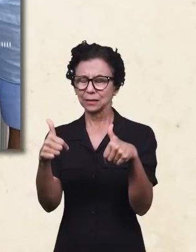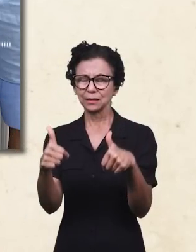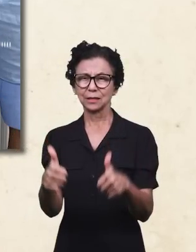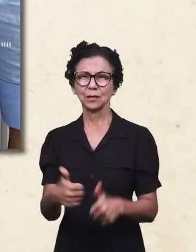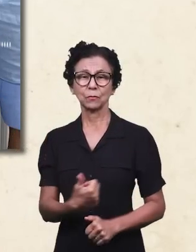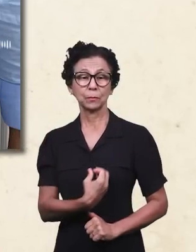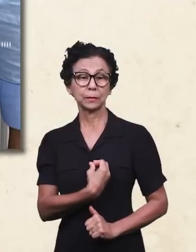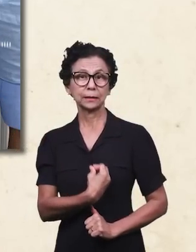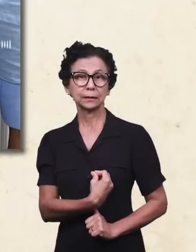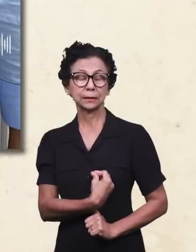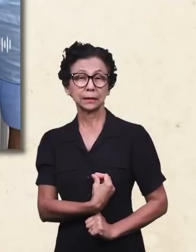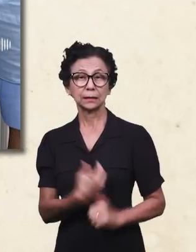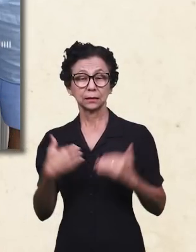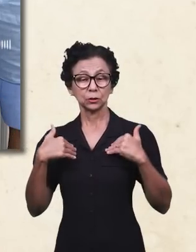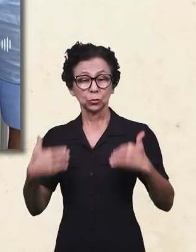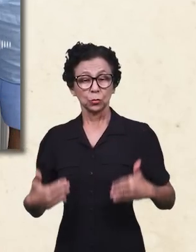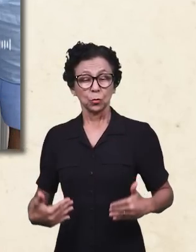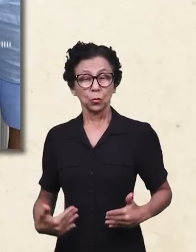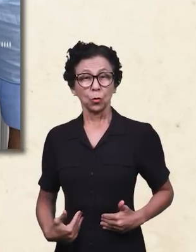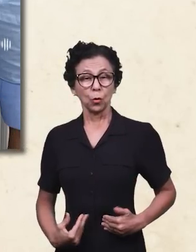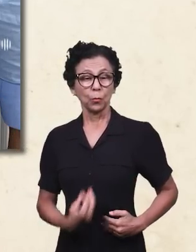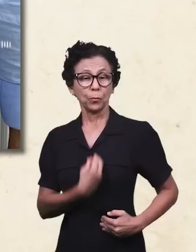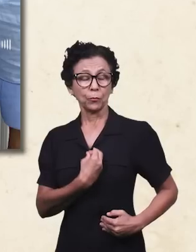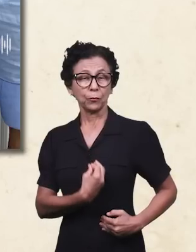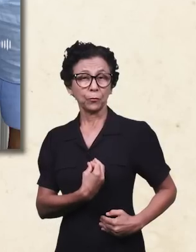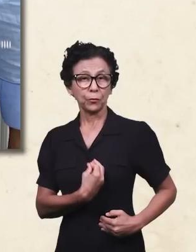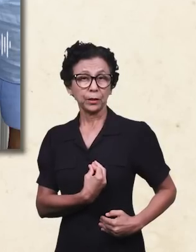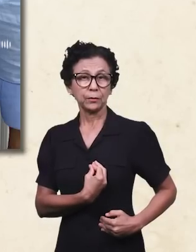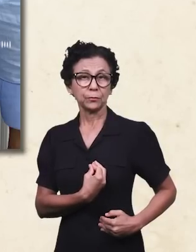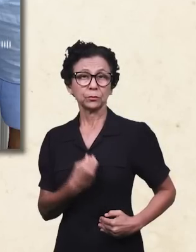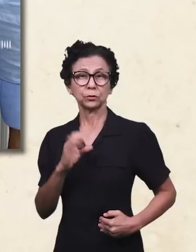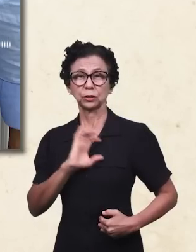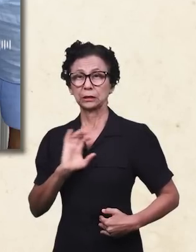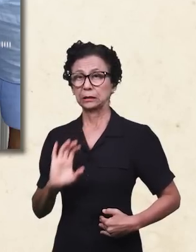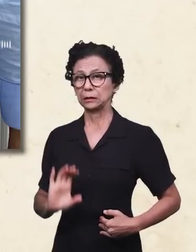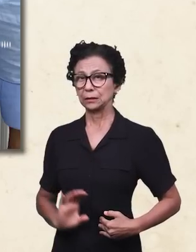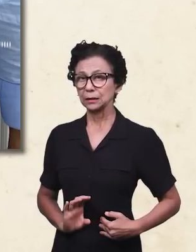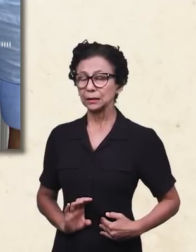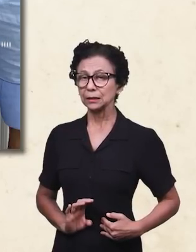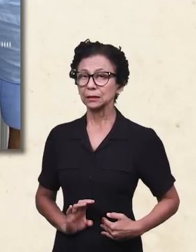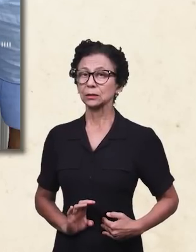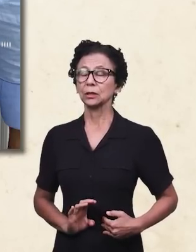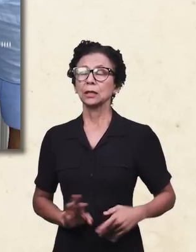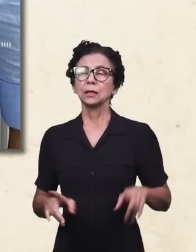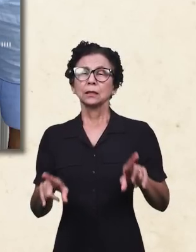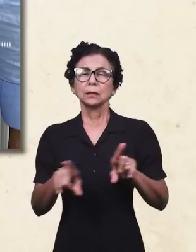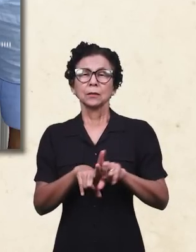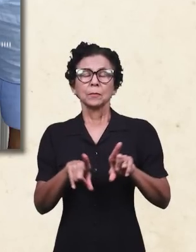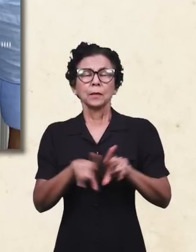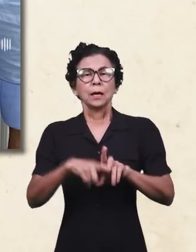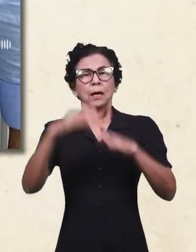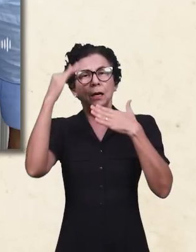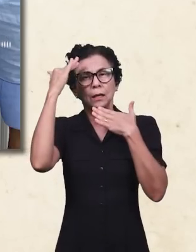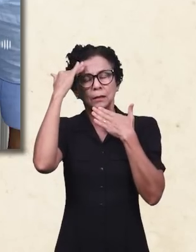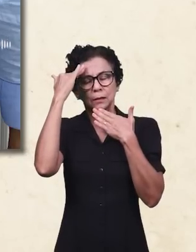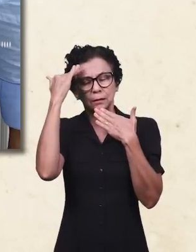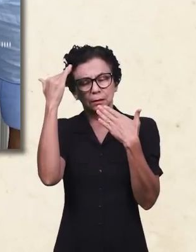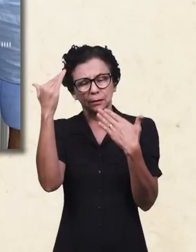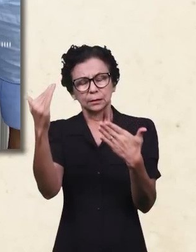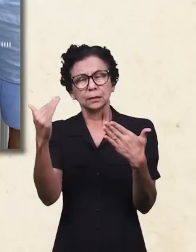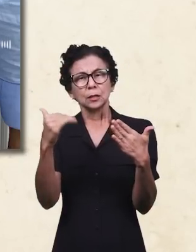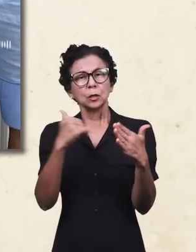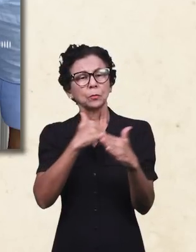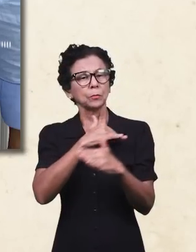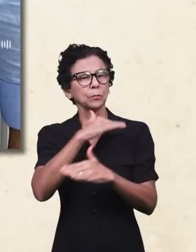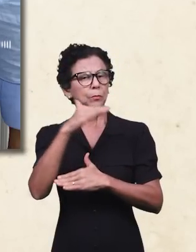corpo que está vivo. Ao me despedir aqui, gostaria de reiterar nossa gratidão por